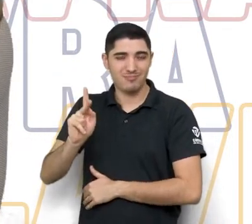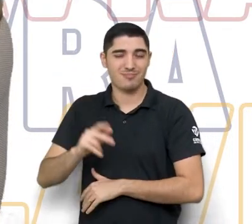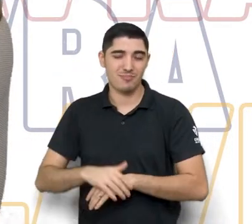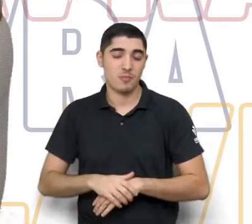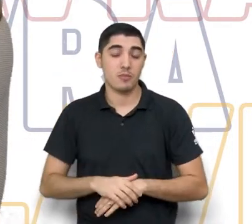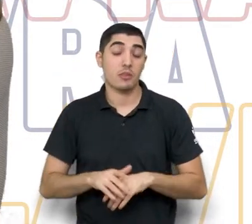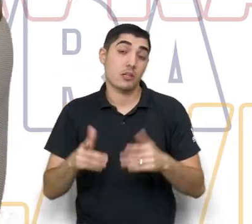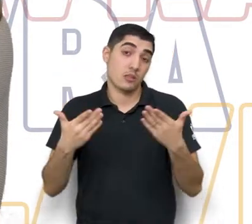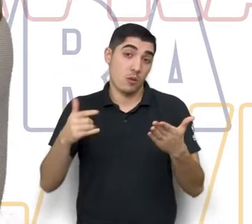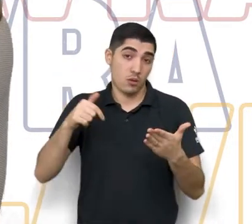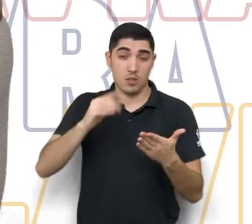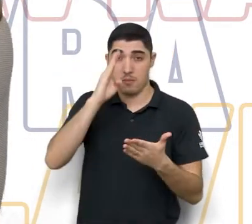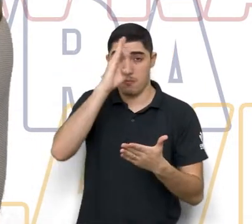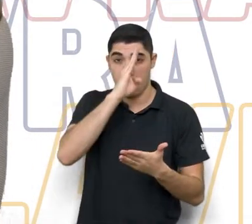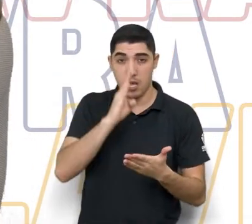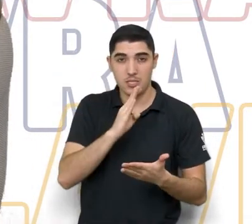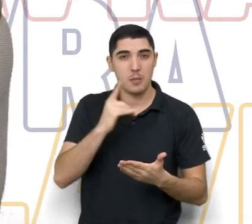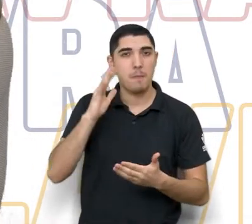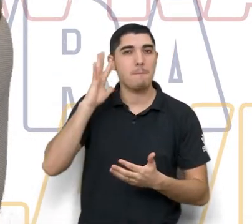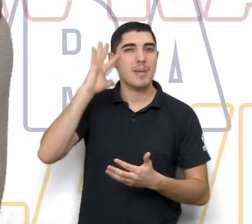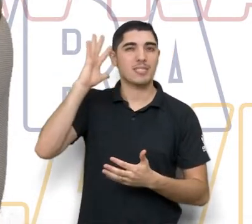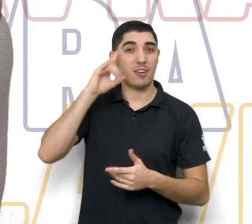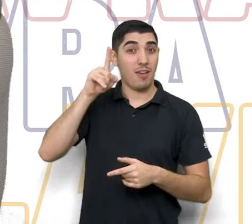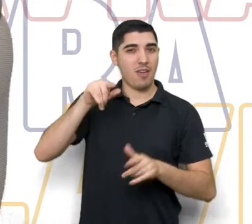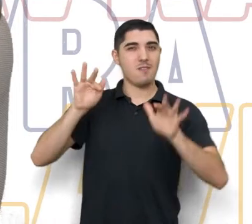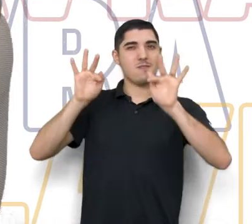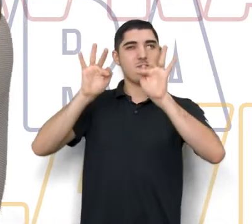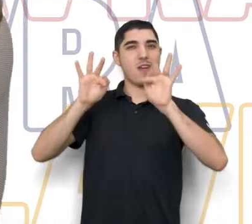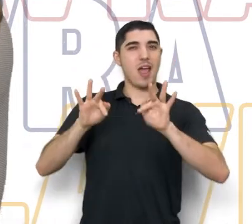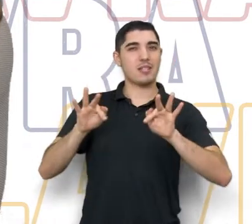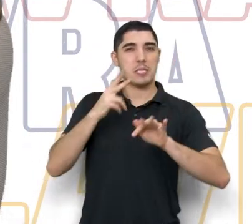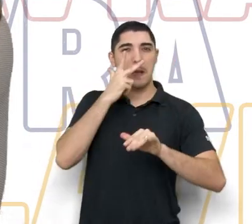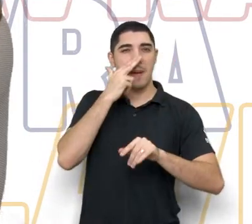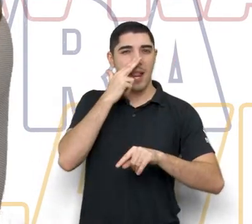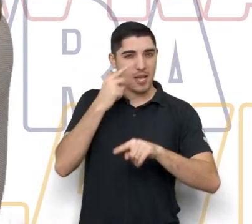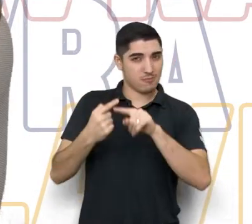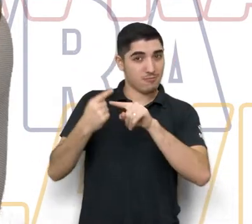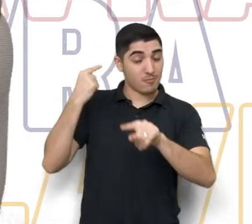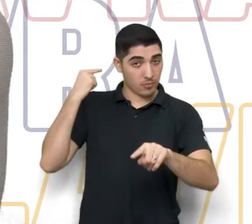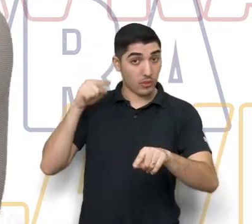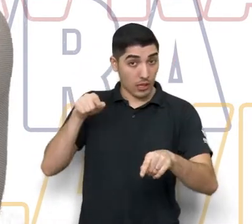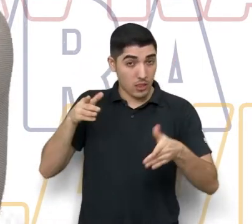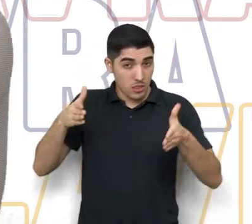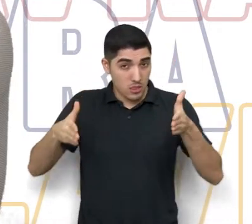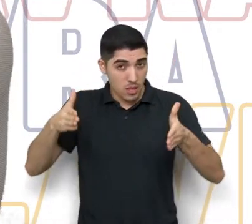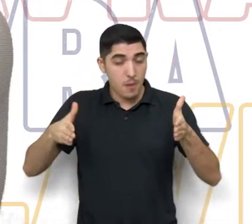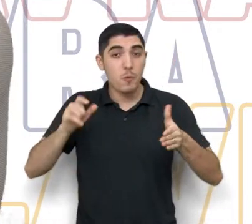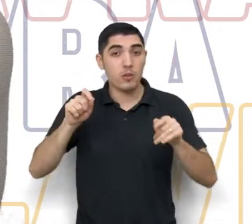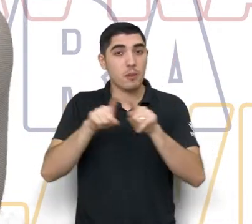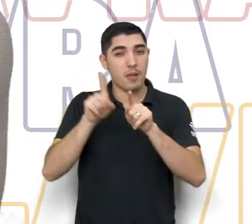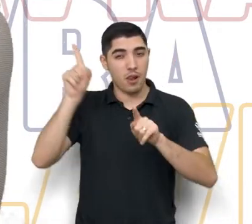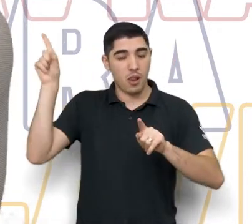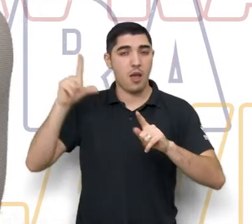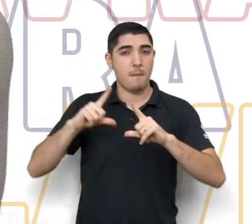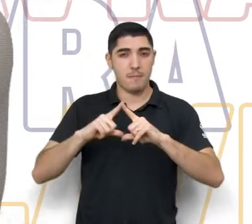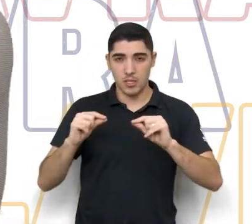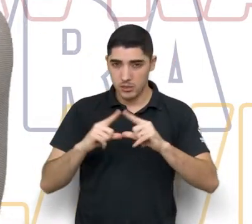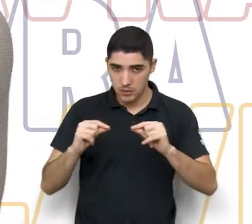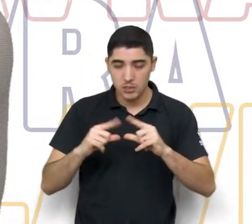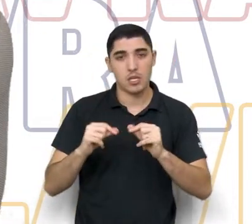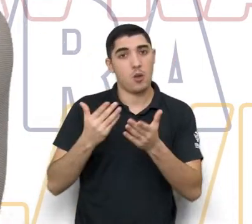onde aparentemente o Brasil parecia ser mais feliz, né? Foi justamente o período em que Brasília